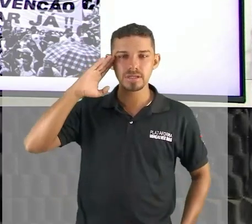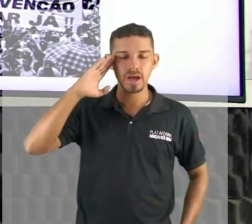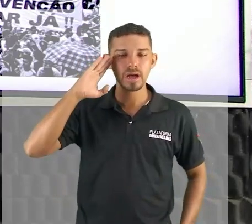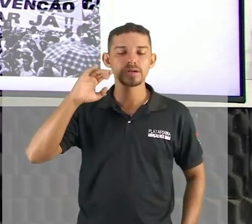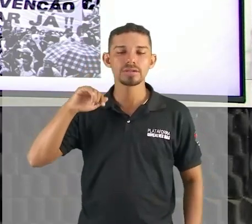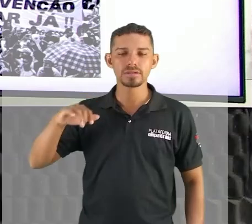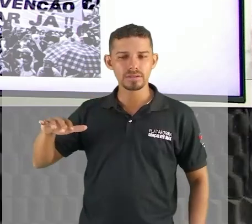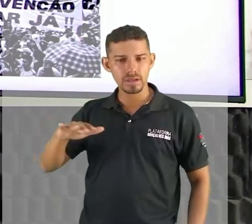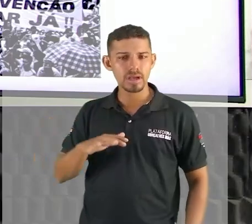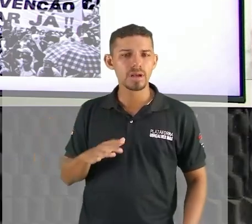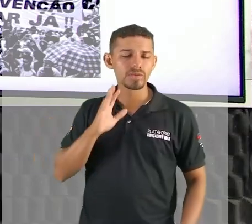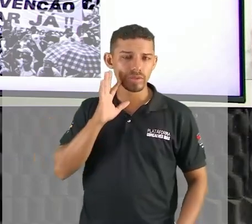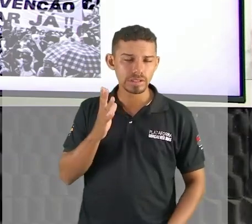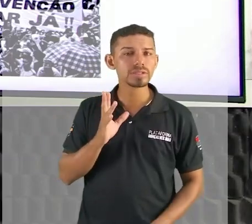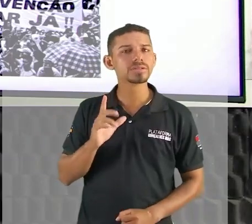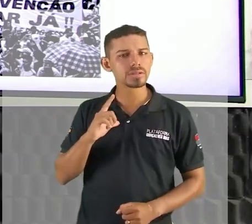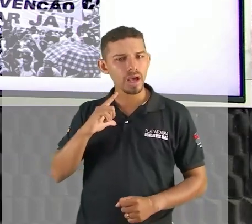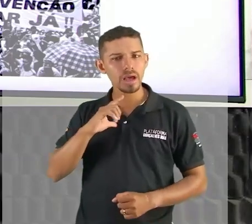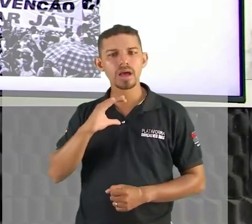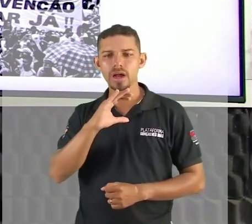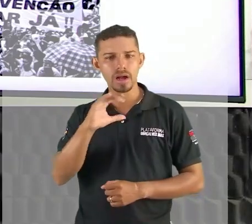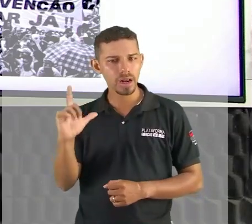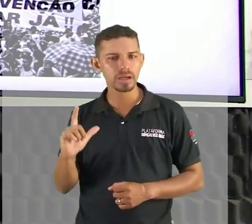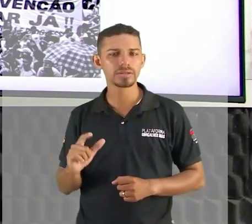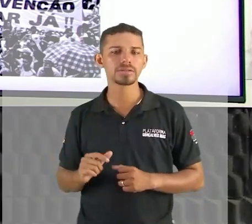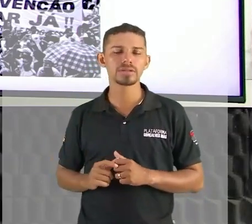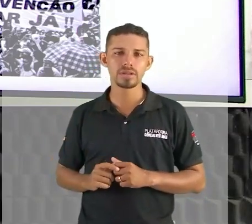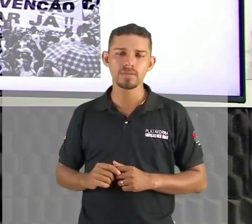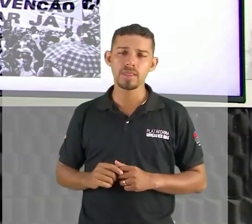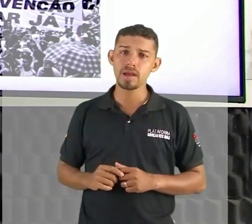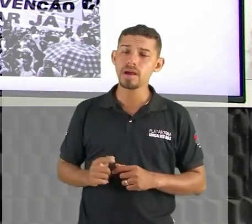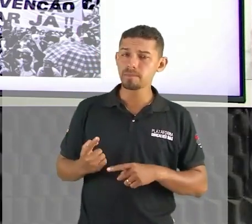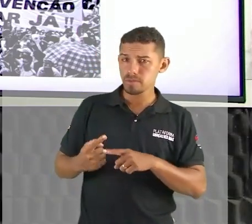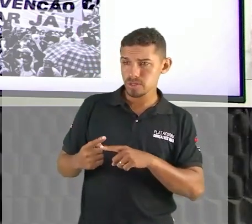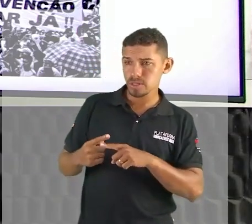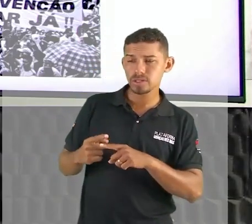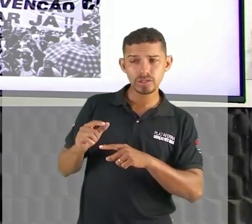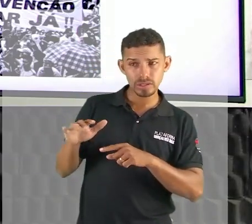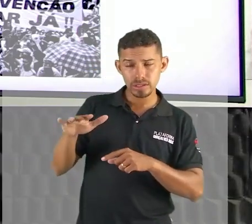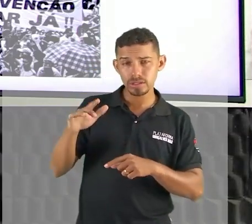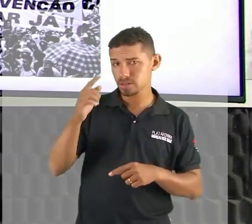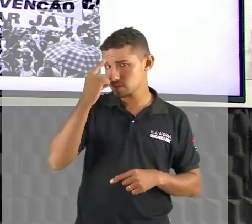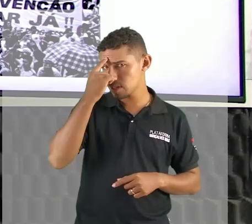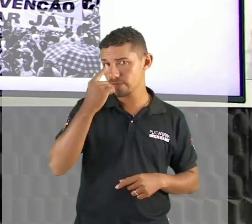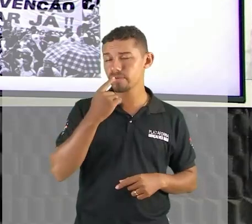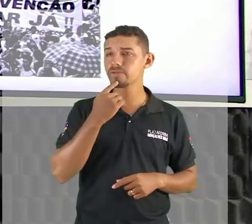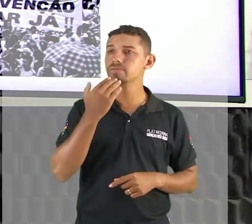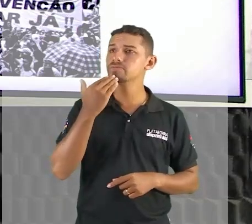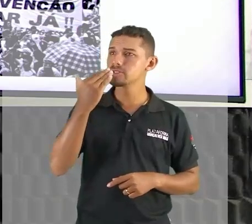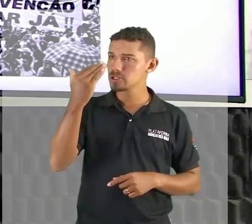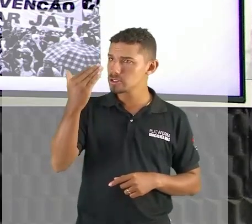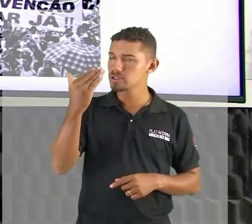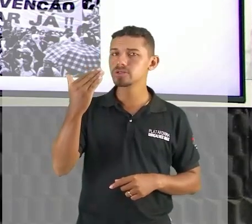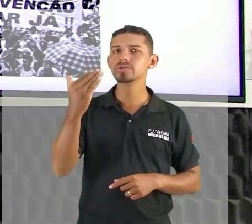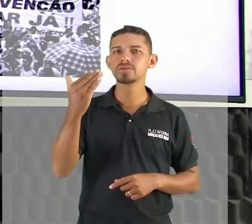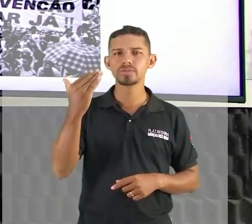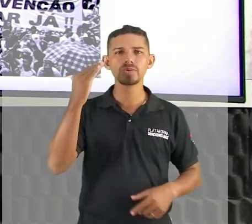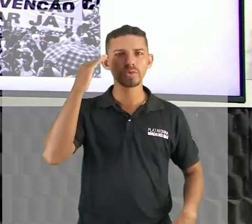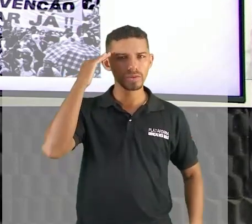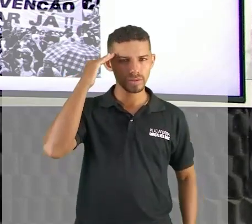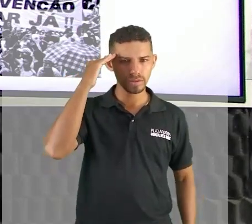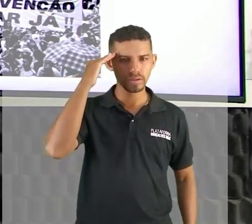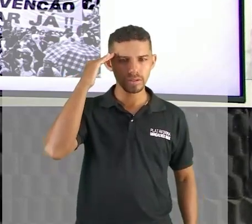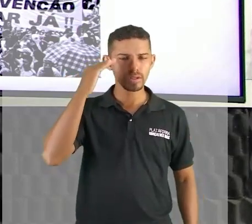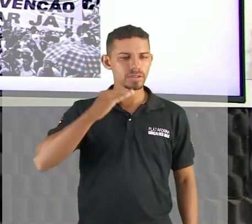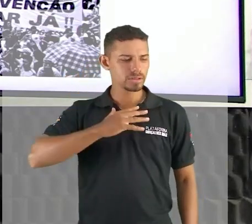uma intencionalidade, claro, nessa questão da UEMA, porque trata de uma imagem que vai pedir, ou que vai, né,